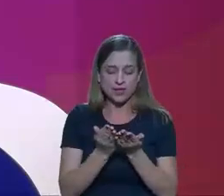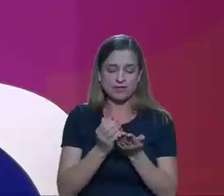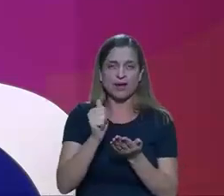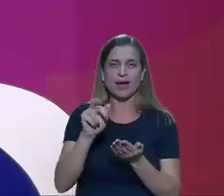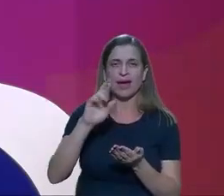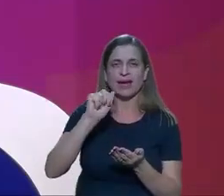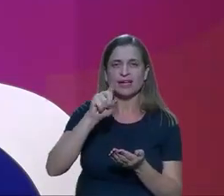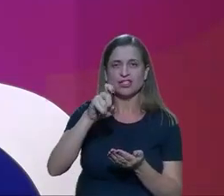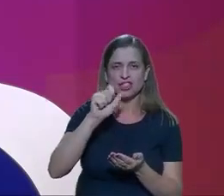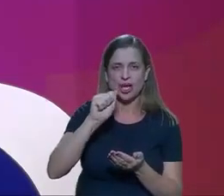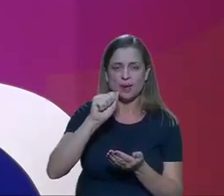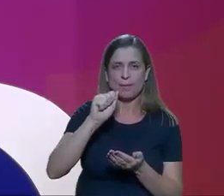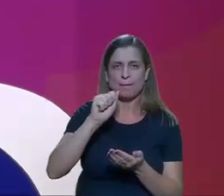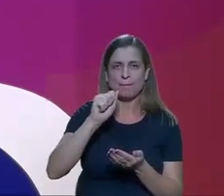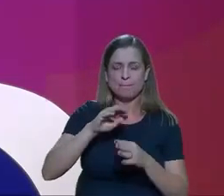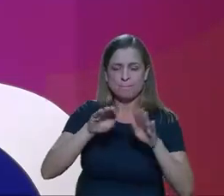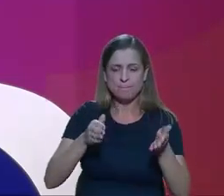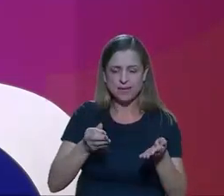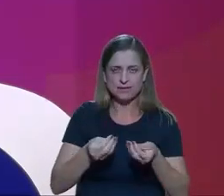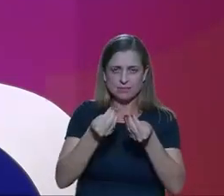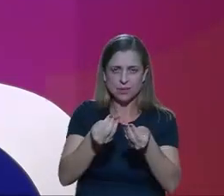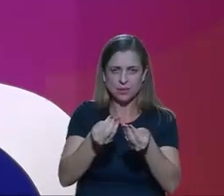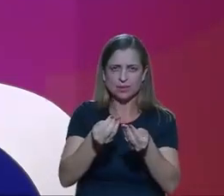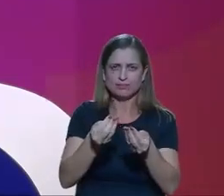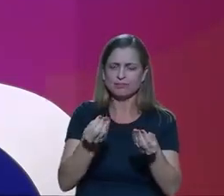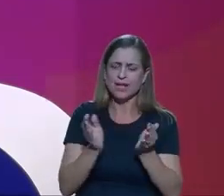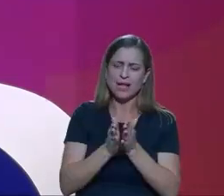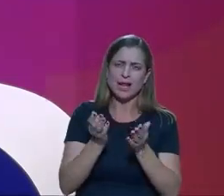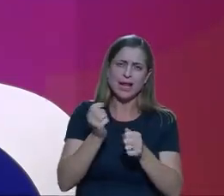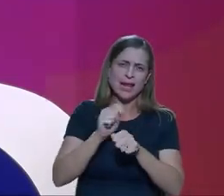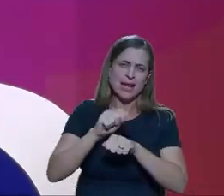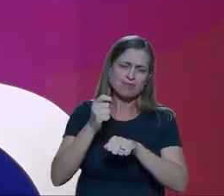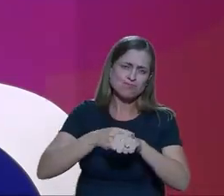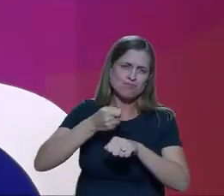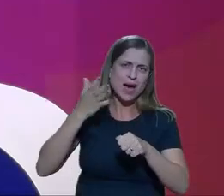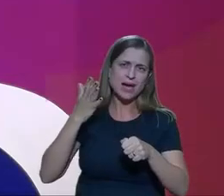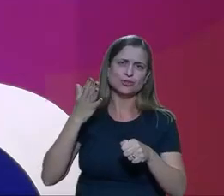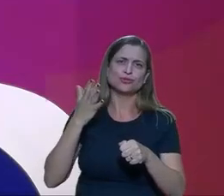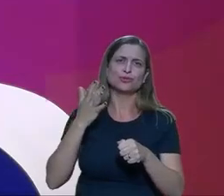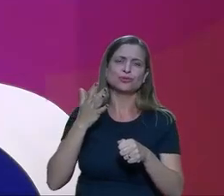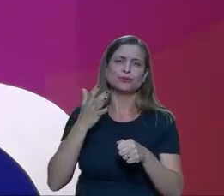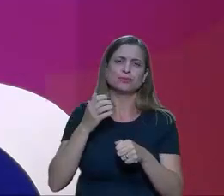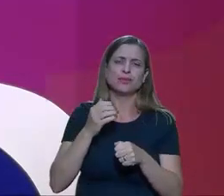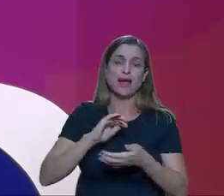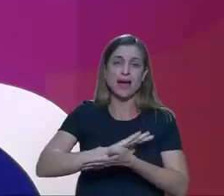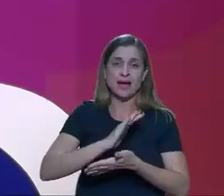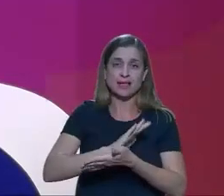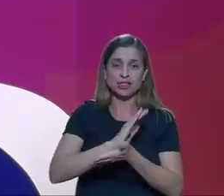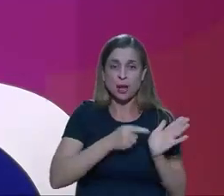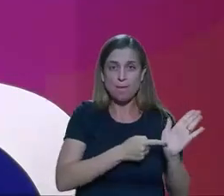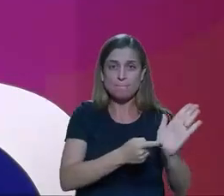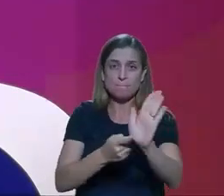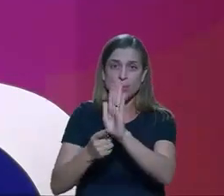Araxá Põe à Mesa, um livro mágico que levou o nome de Araxá para o Brasil e o mundo.